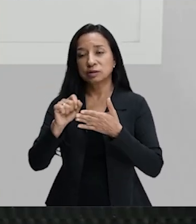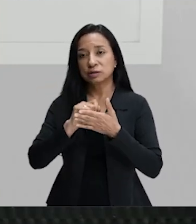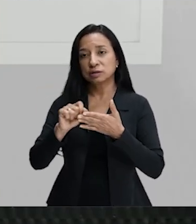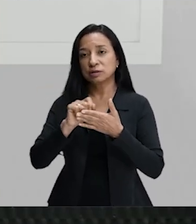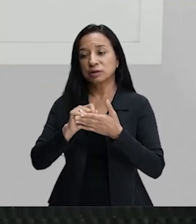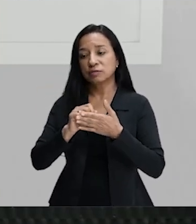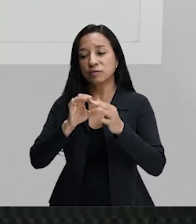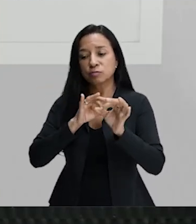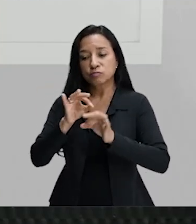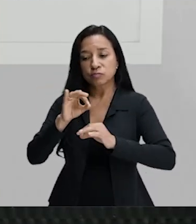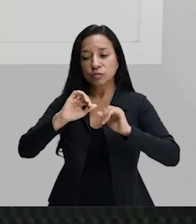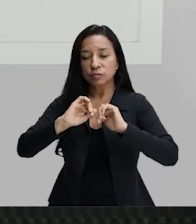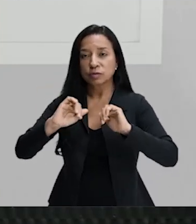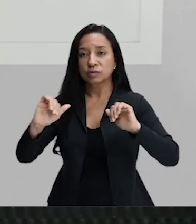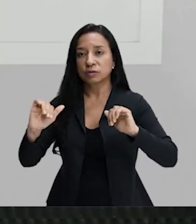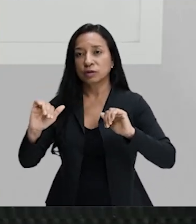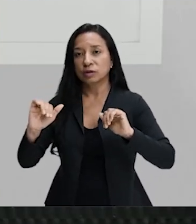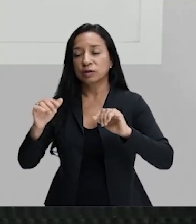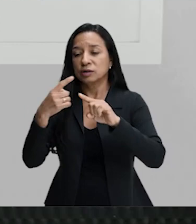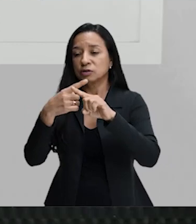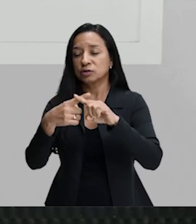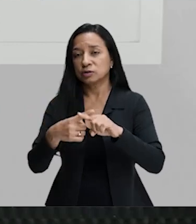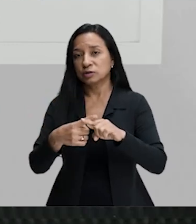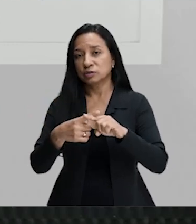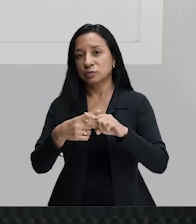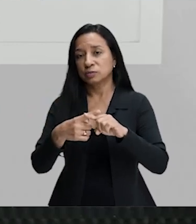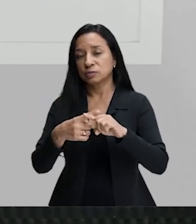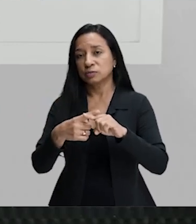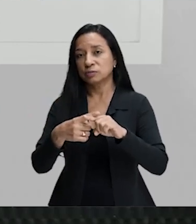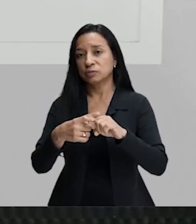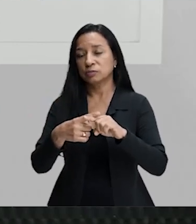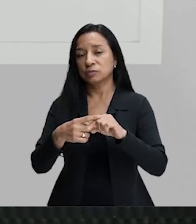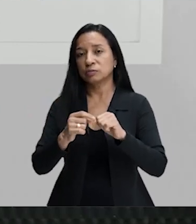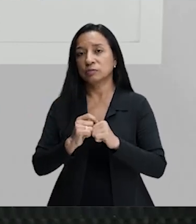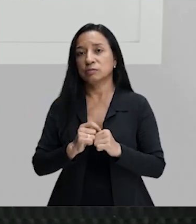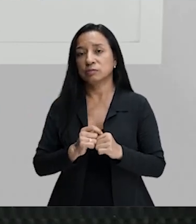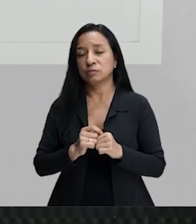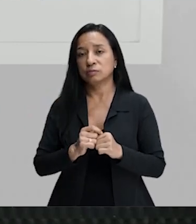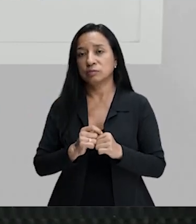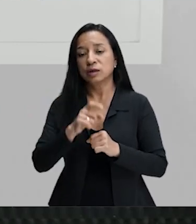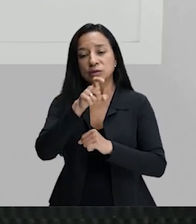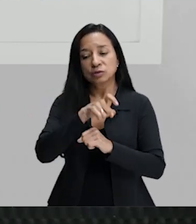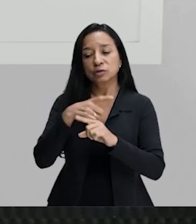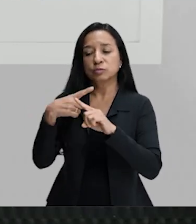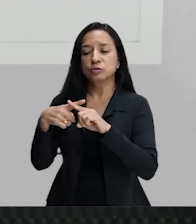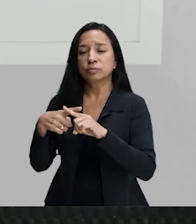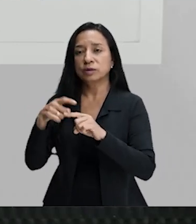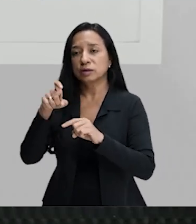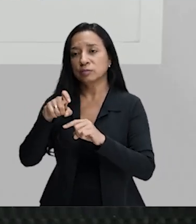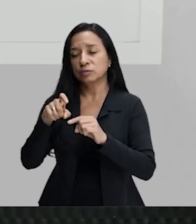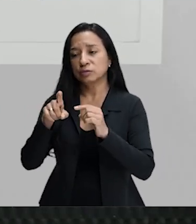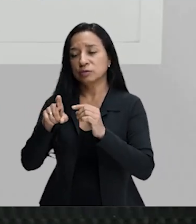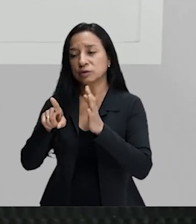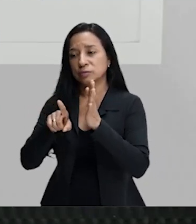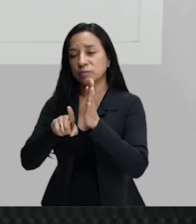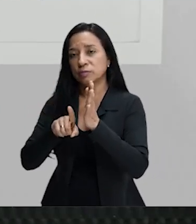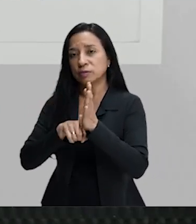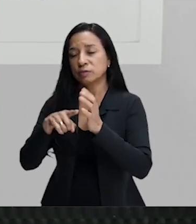aqui, ó, x multiplicado por x menos 3, multiplicado por x menos